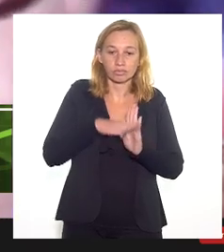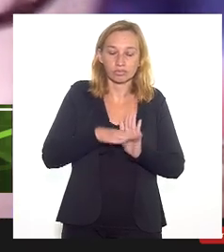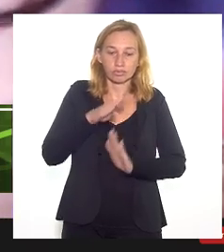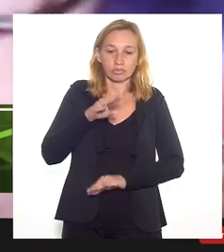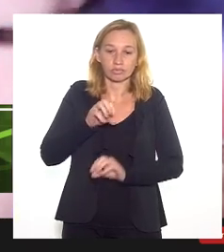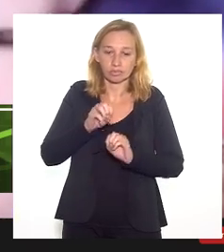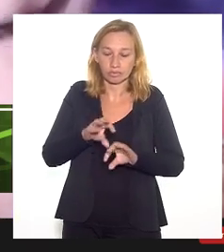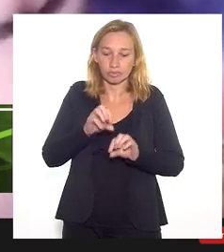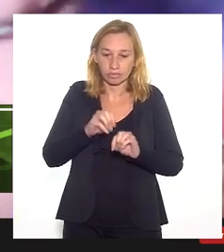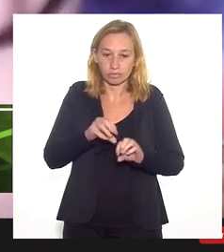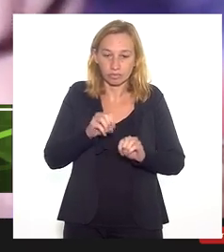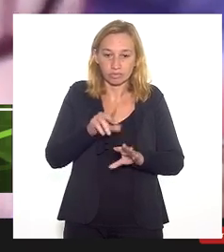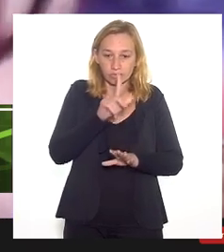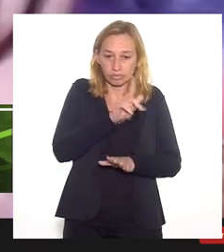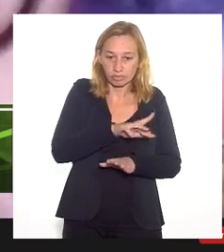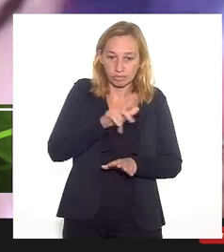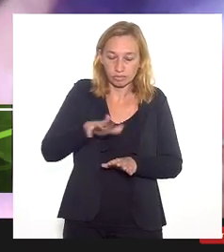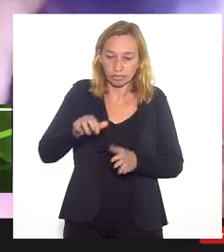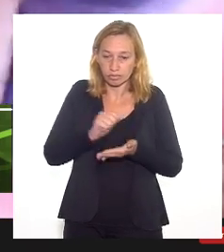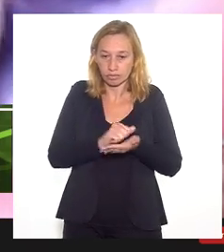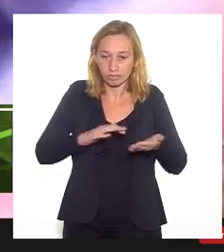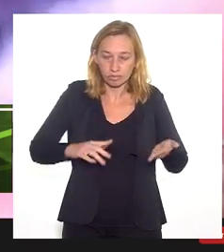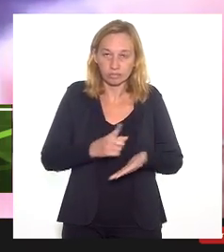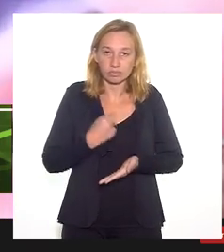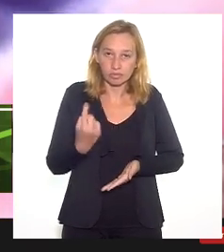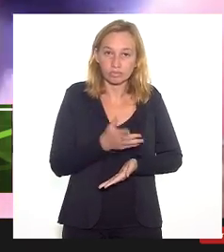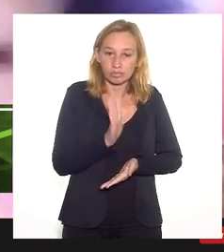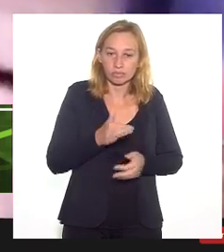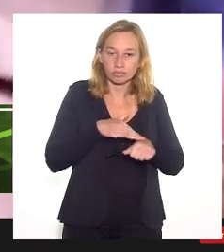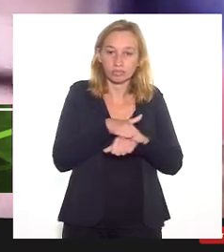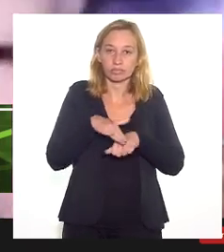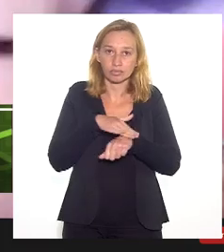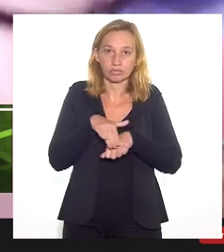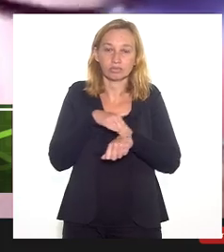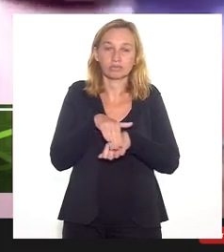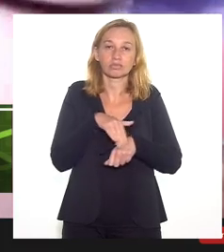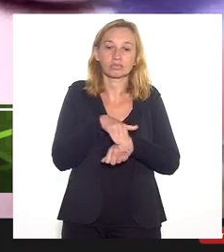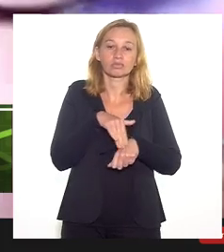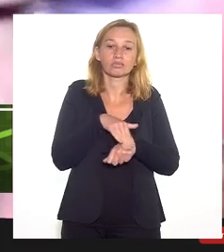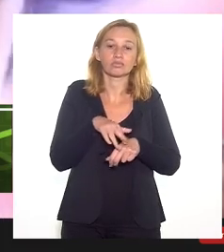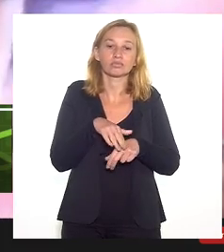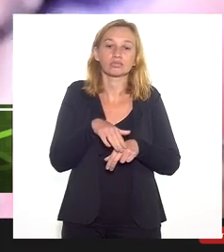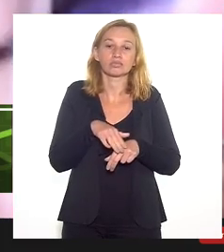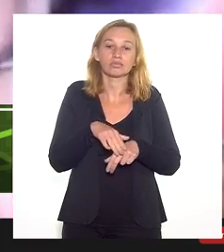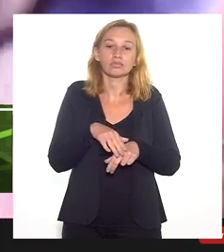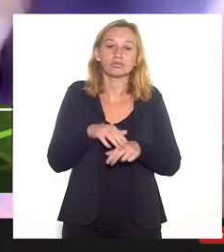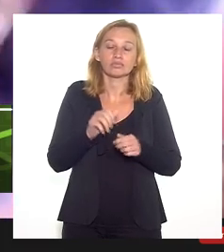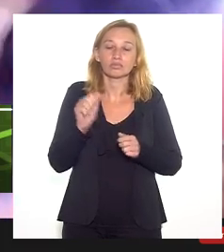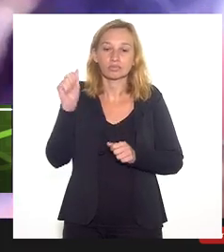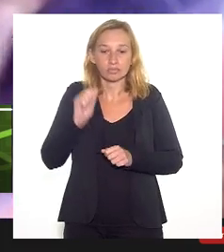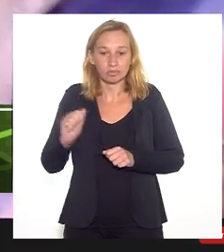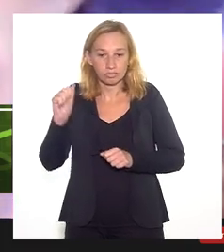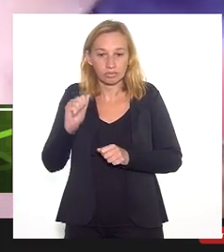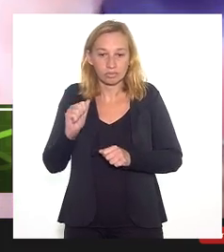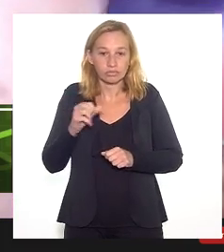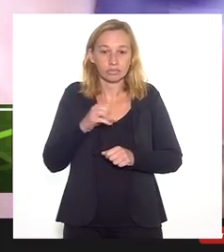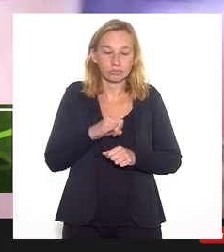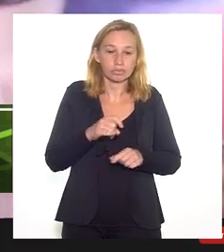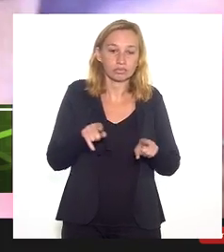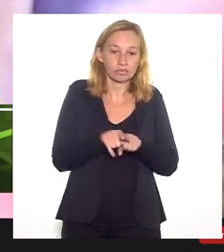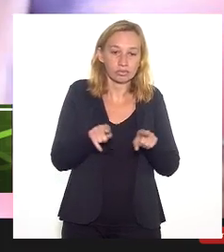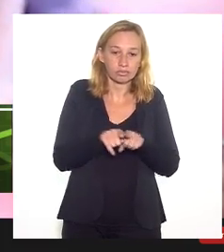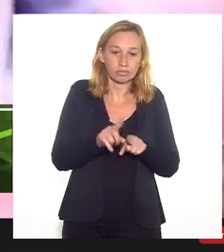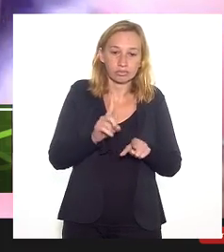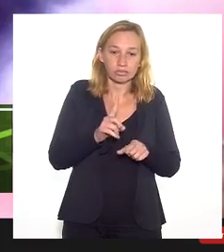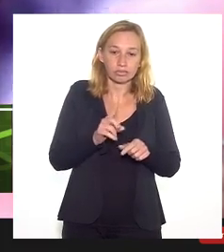serão diferentes atividades e nós já conversamos estamos conversando entre nós assessorias se a gente também não